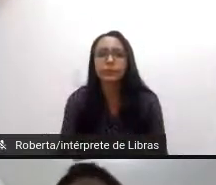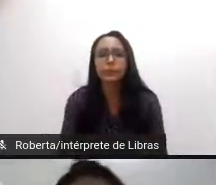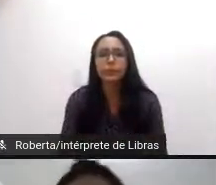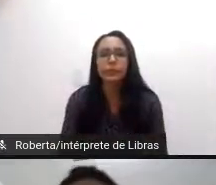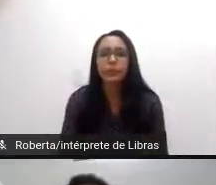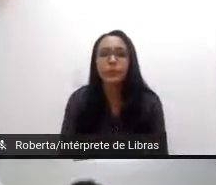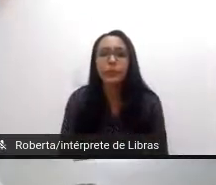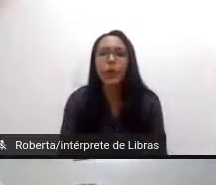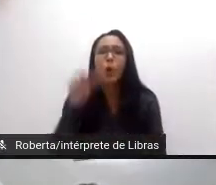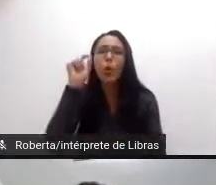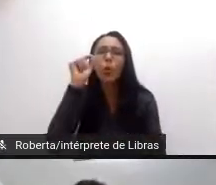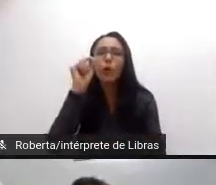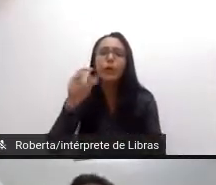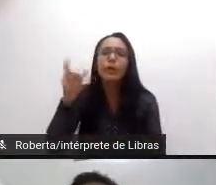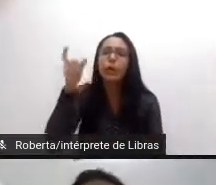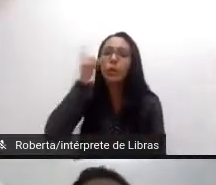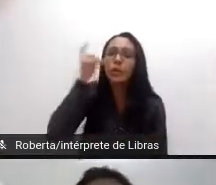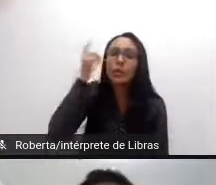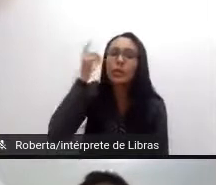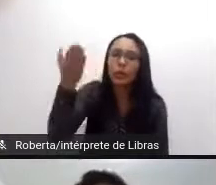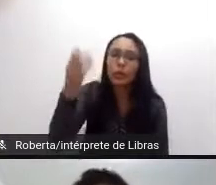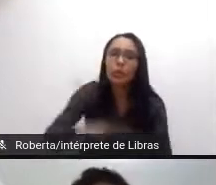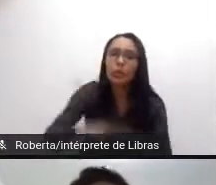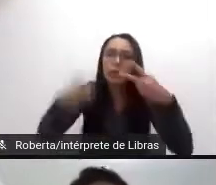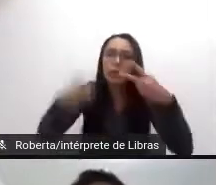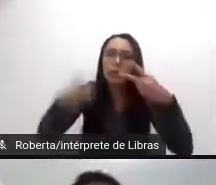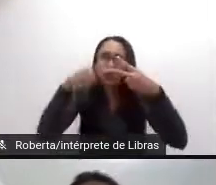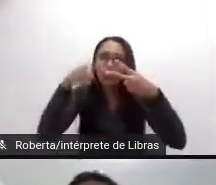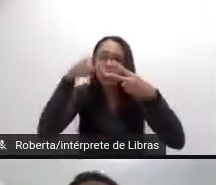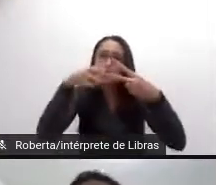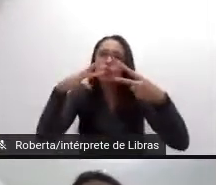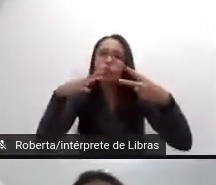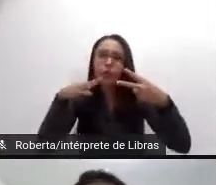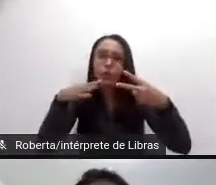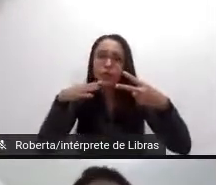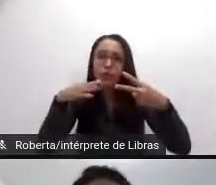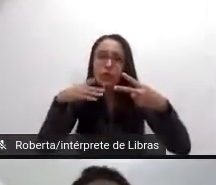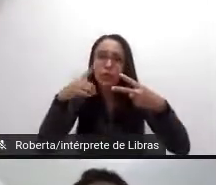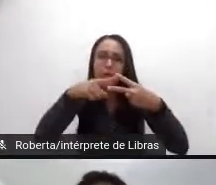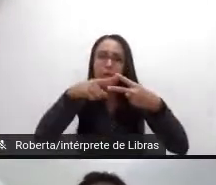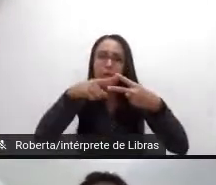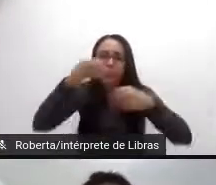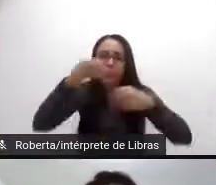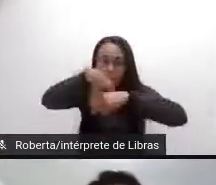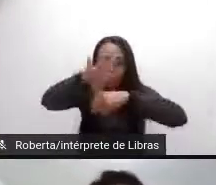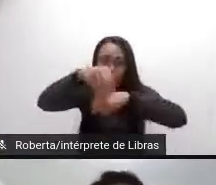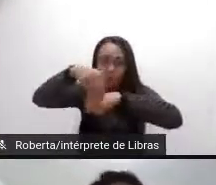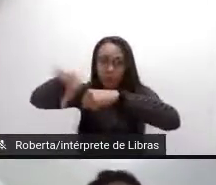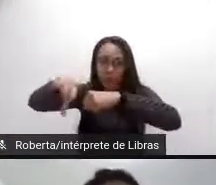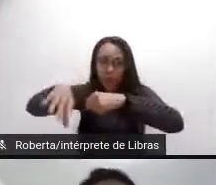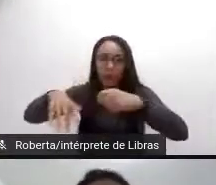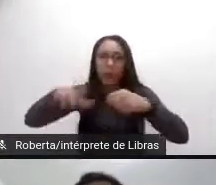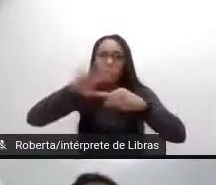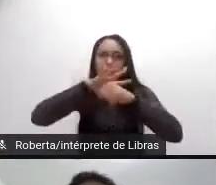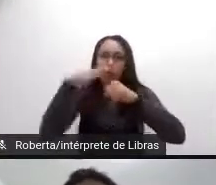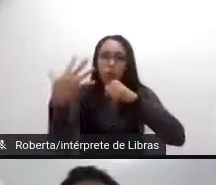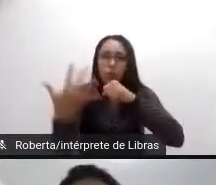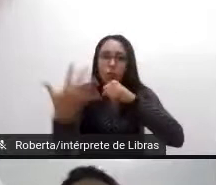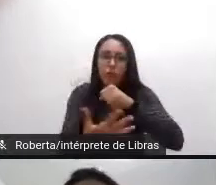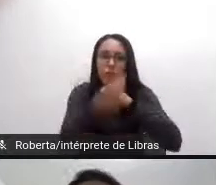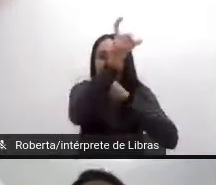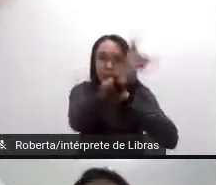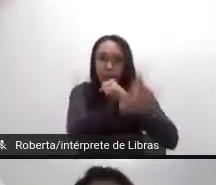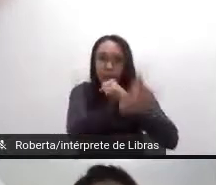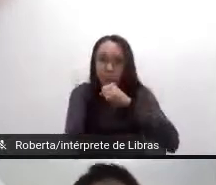pode ver aqui? Existem duas formas conhecidas de transmissão do coronavírus de uma pessoa para